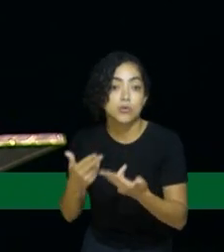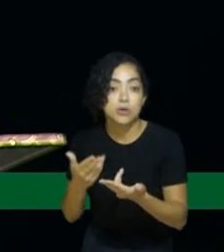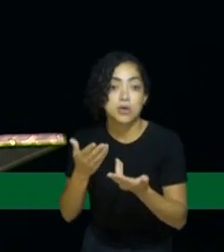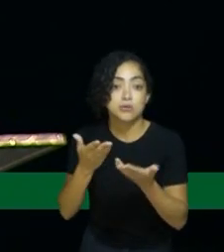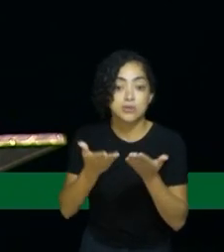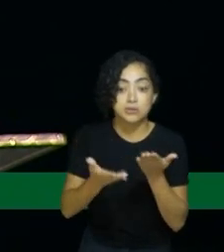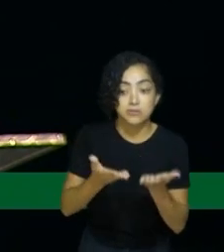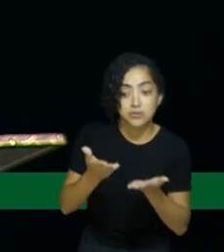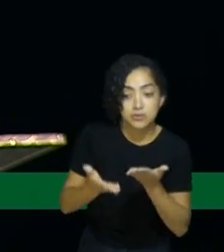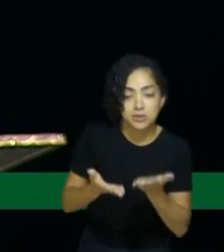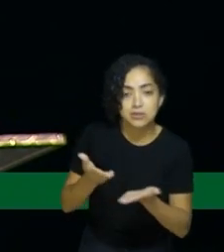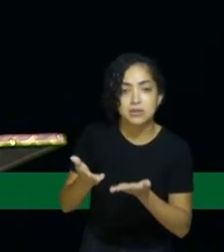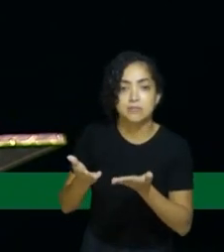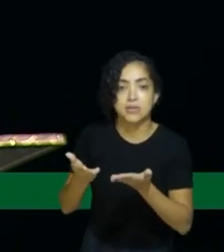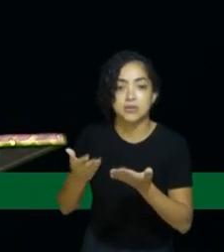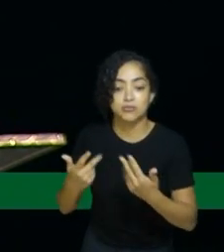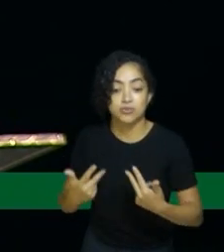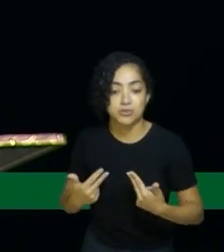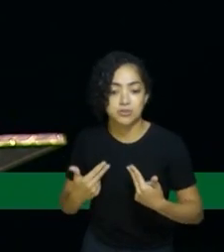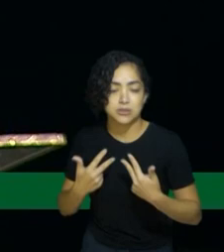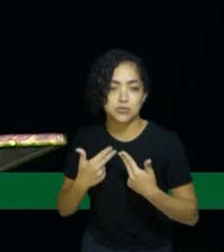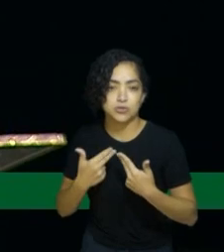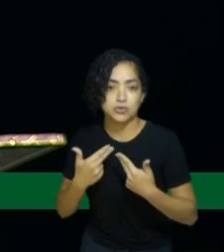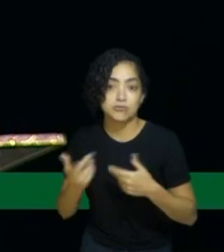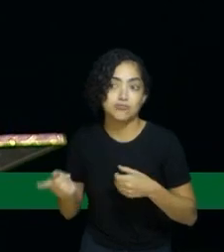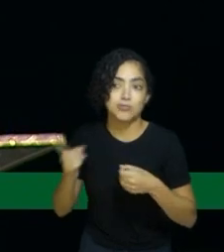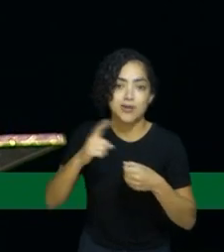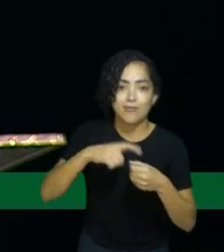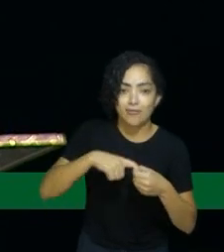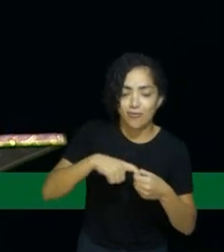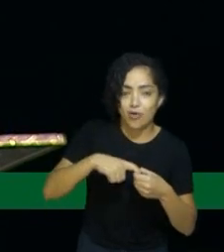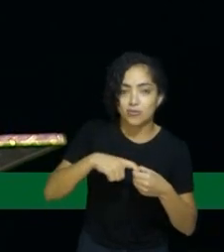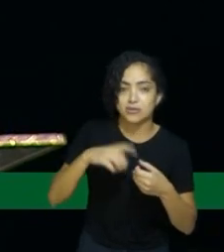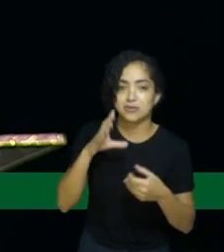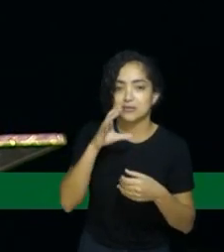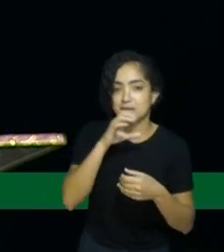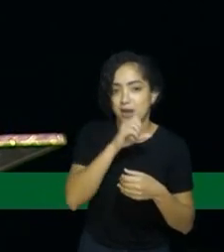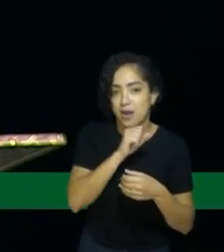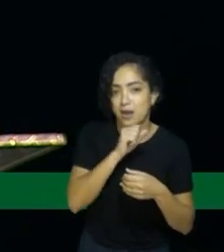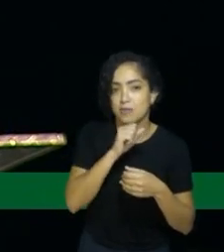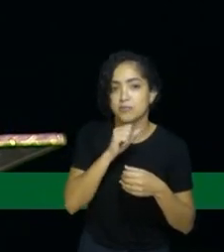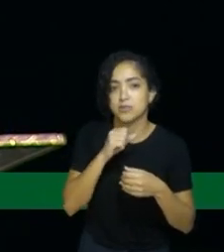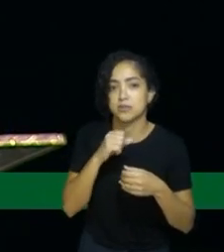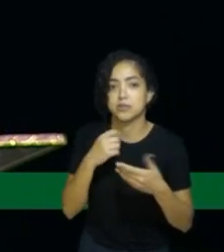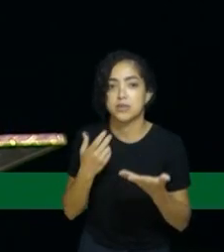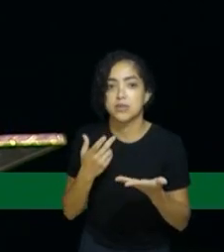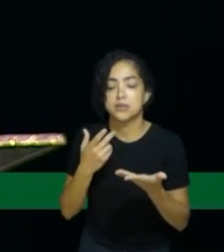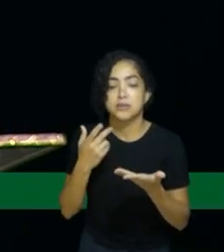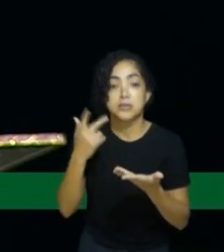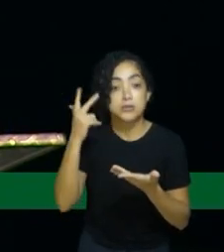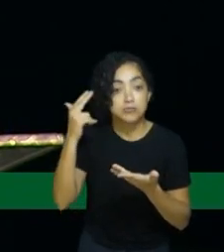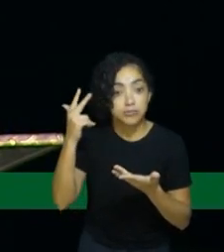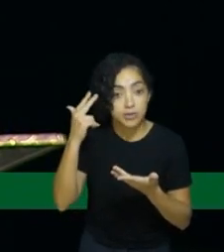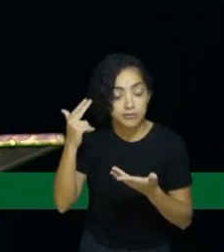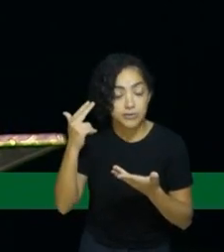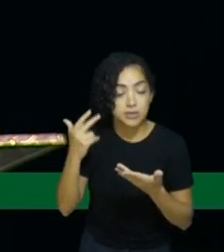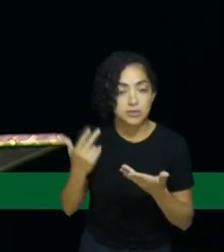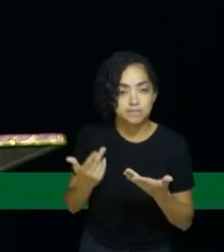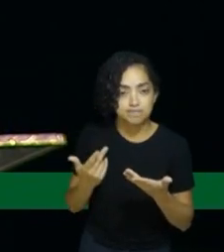e a cirurgia e o retorno mais rápido possível para o seu dia a dia e para